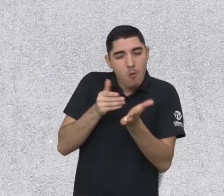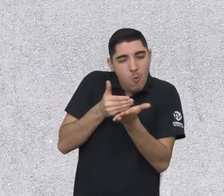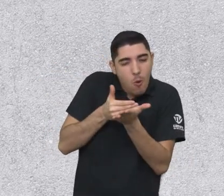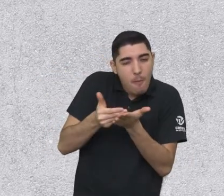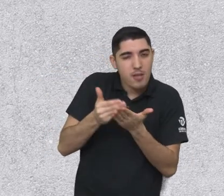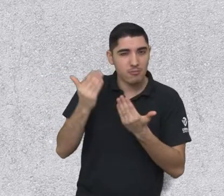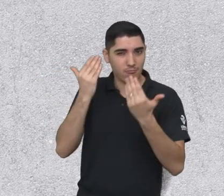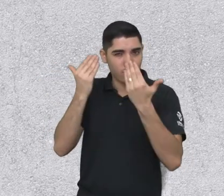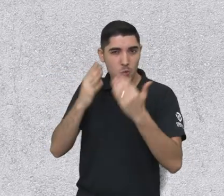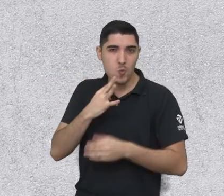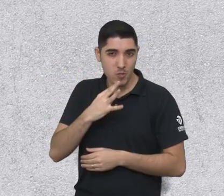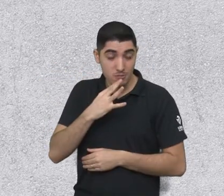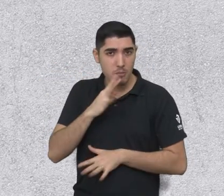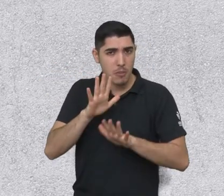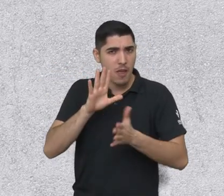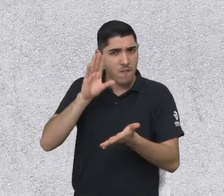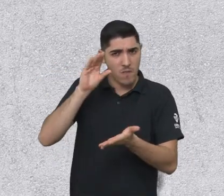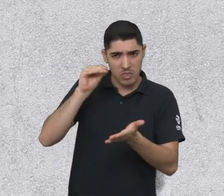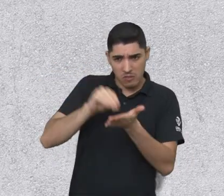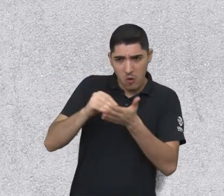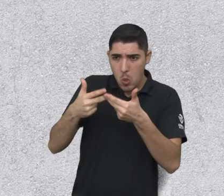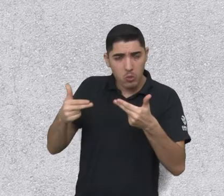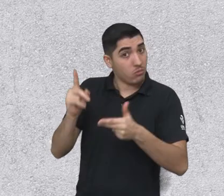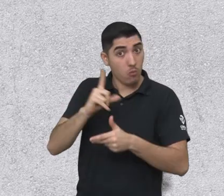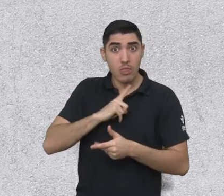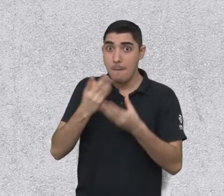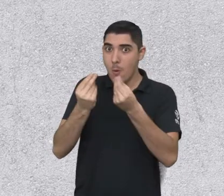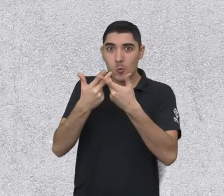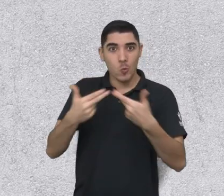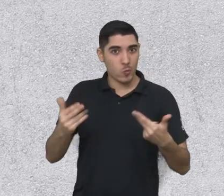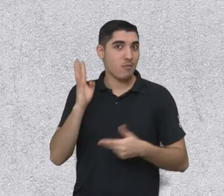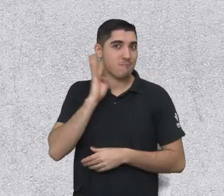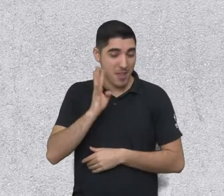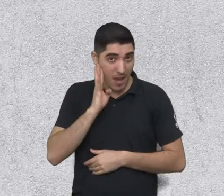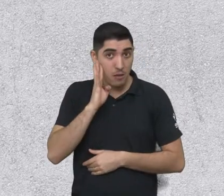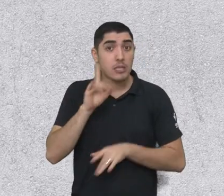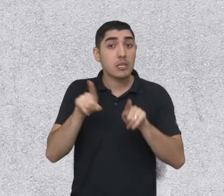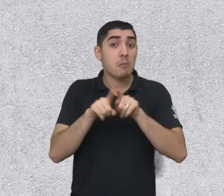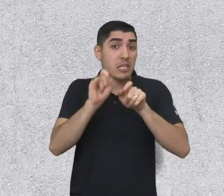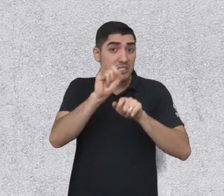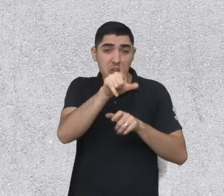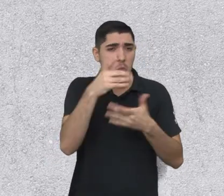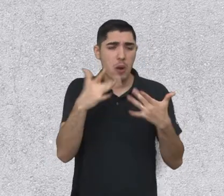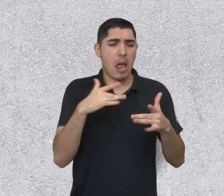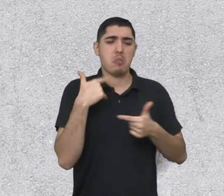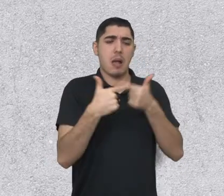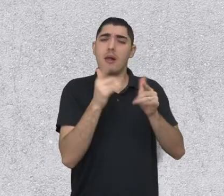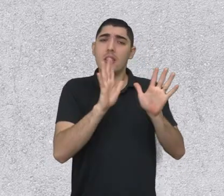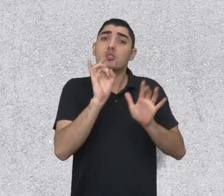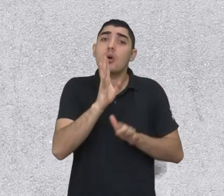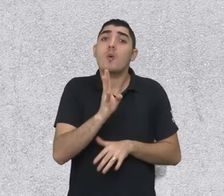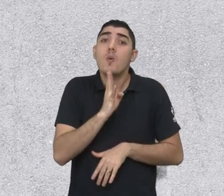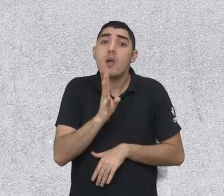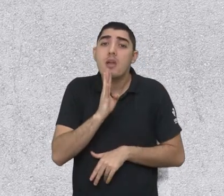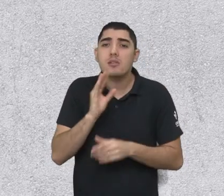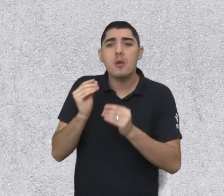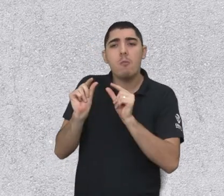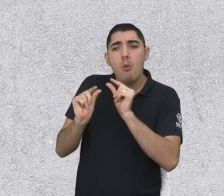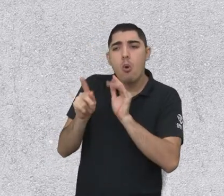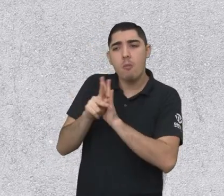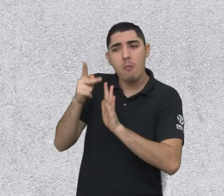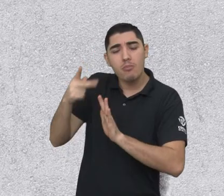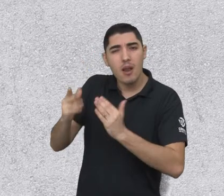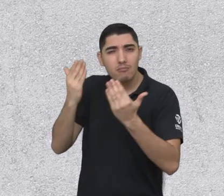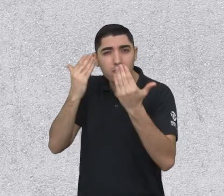à psicologia. O que não falta é conteúdo interessante, até para quem de repente não pretende atuar como psicólogo, mas quer trazer um pouco